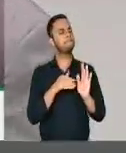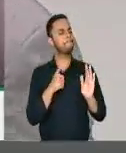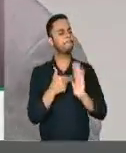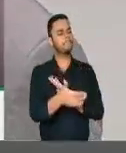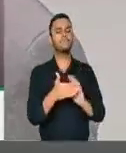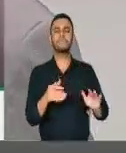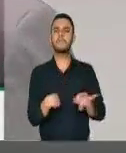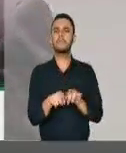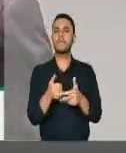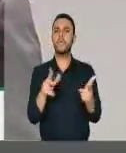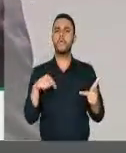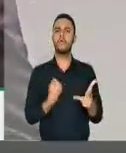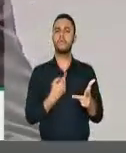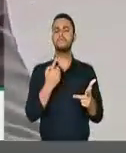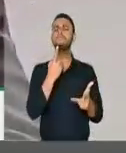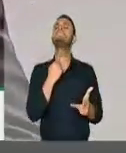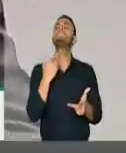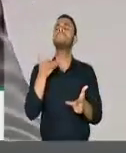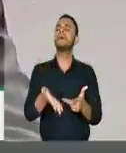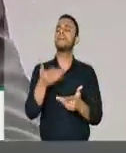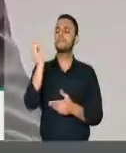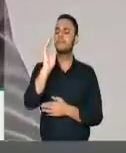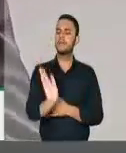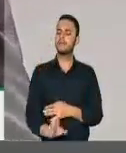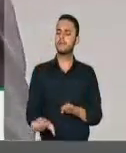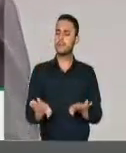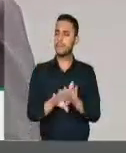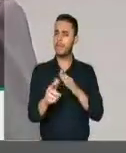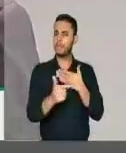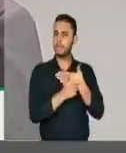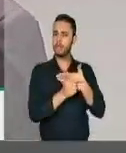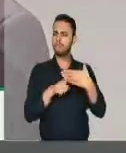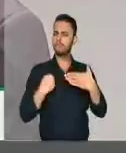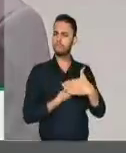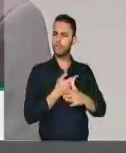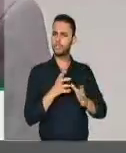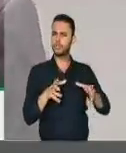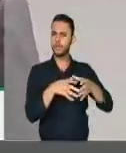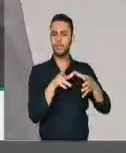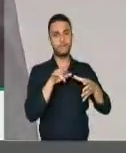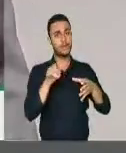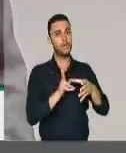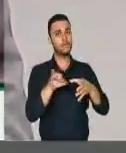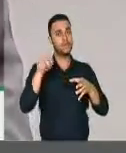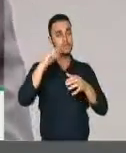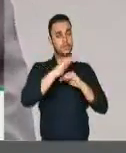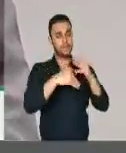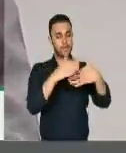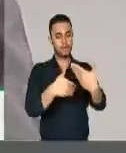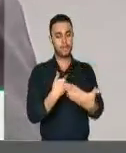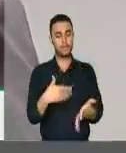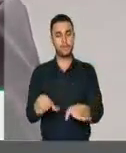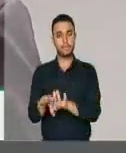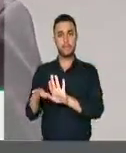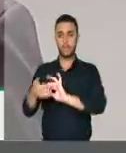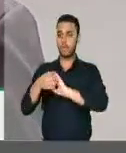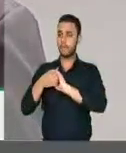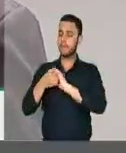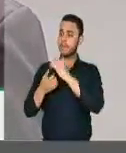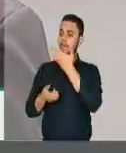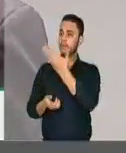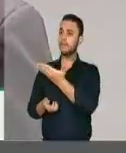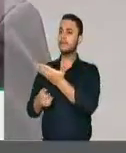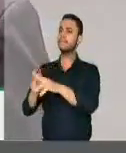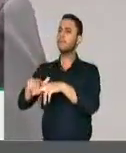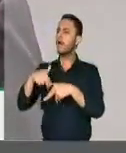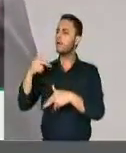para o nosso país e o papel que o nosso partido desempenhará nesse processo. Quero cumprimentar a Vossa Excelência pelo